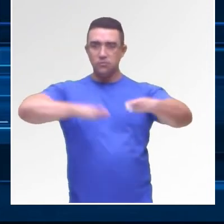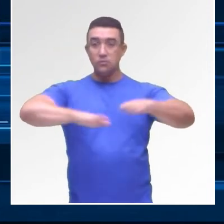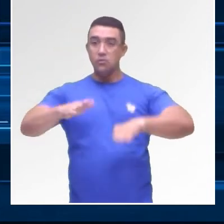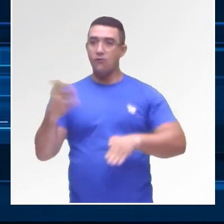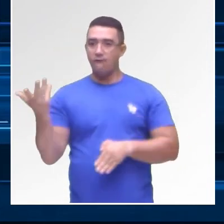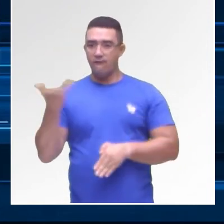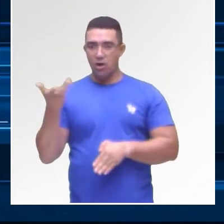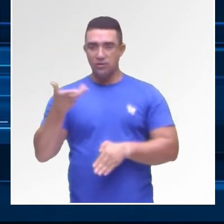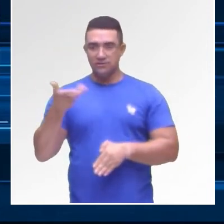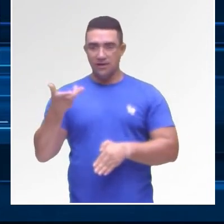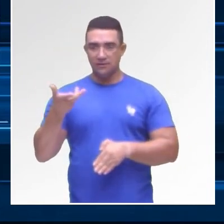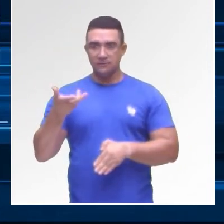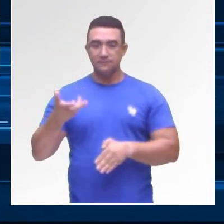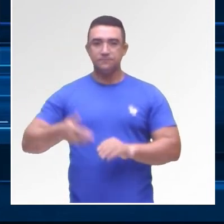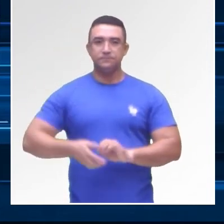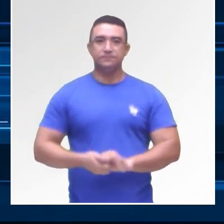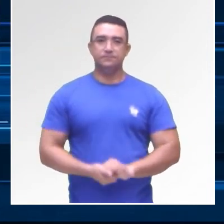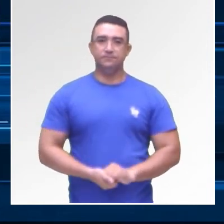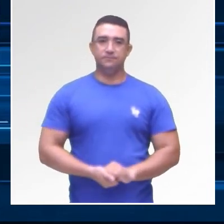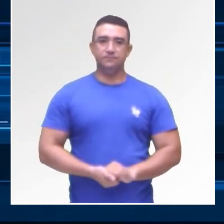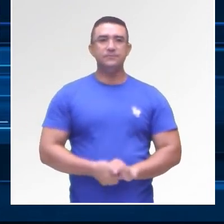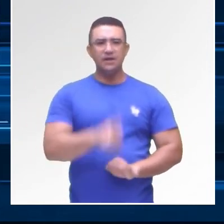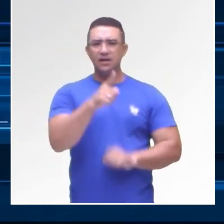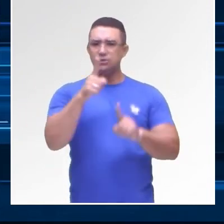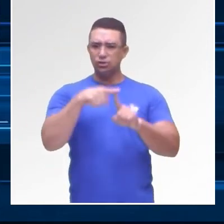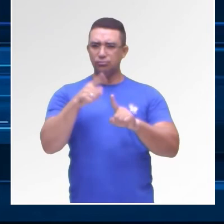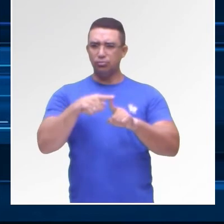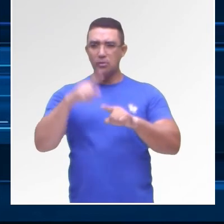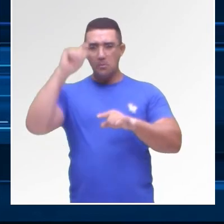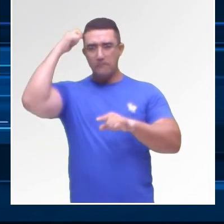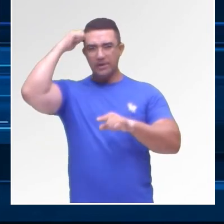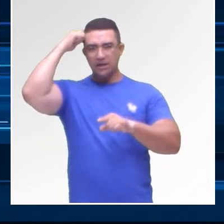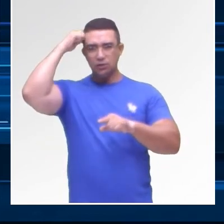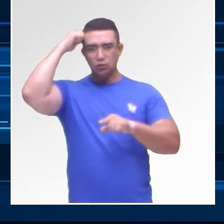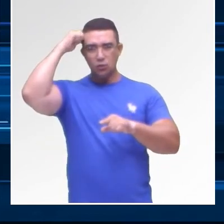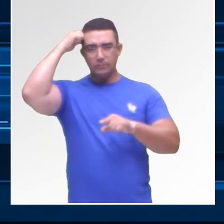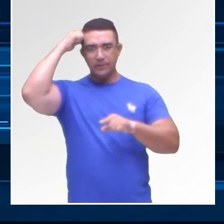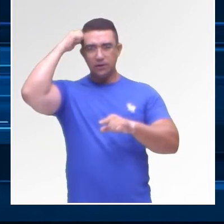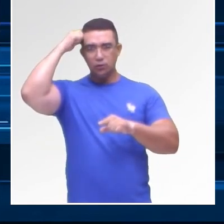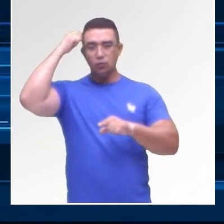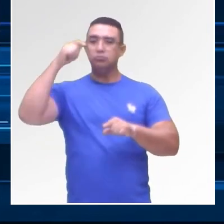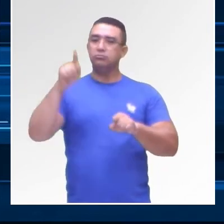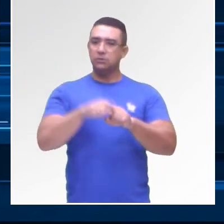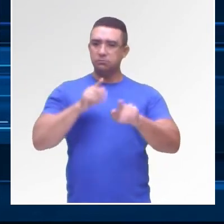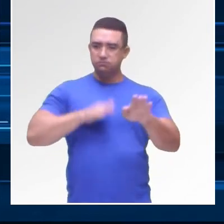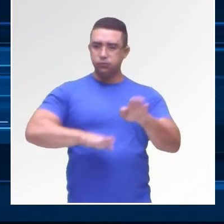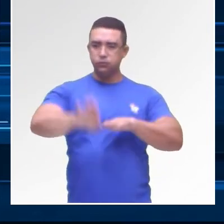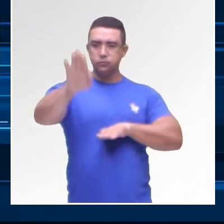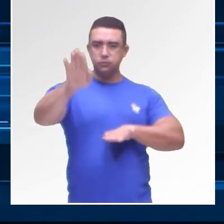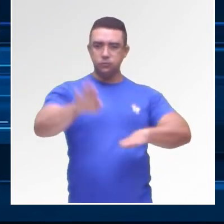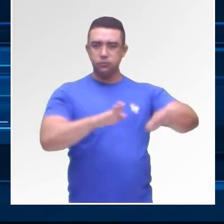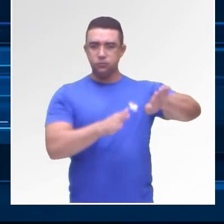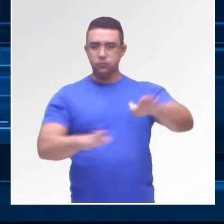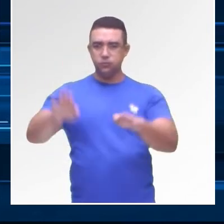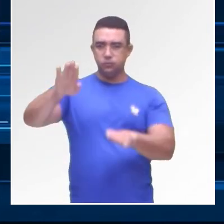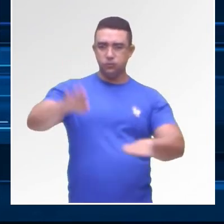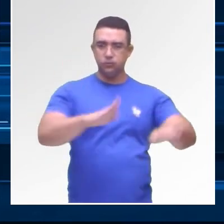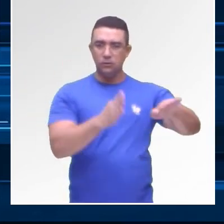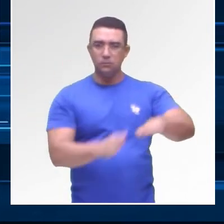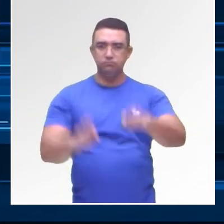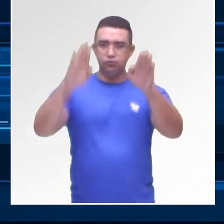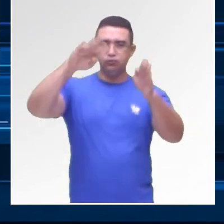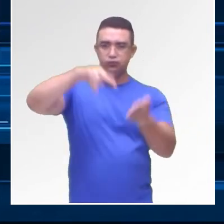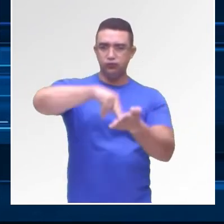rollerblade, que é o tipo preto ali, ele dá uma agilidade maior em obstáculos